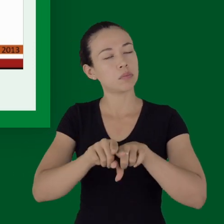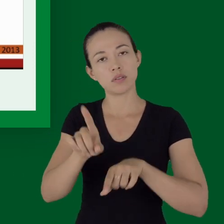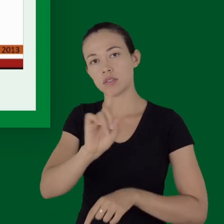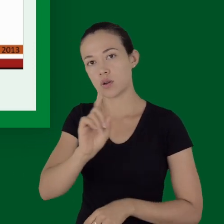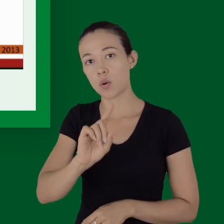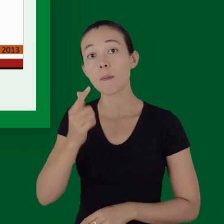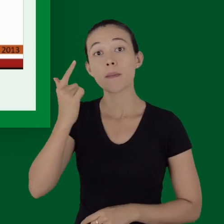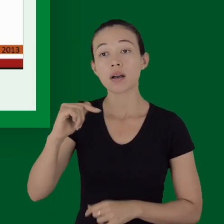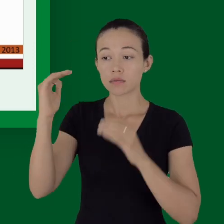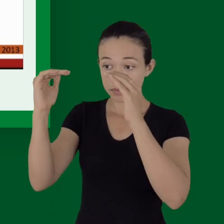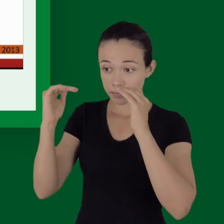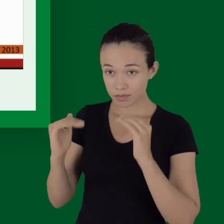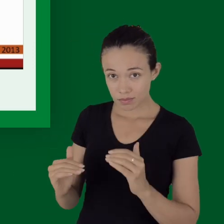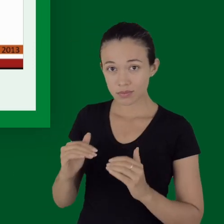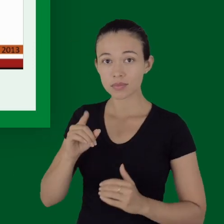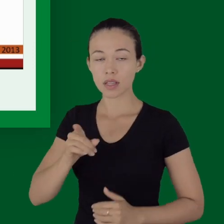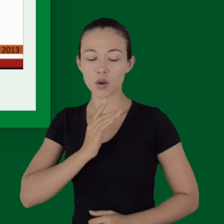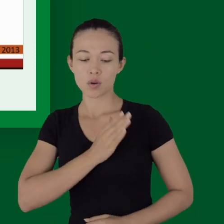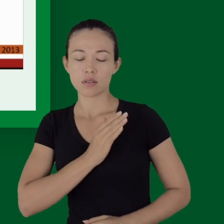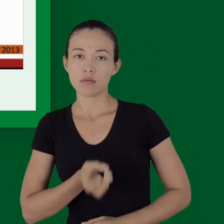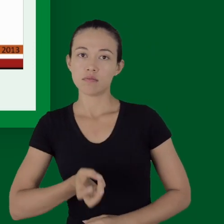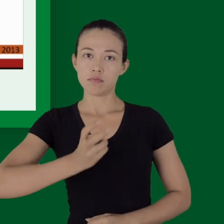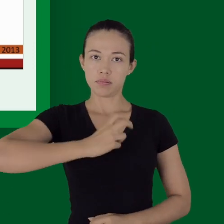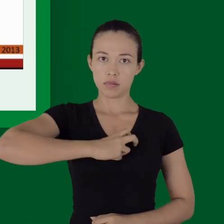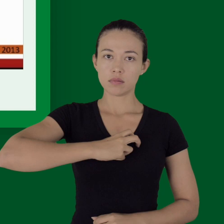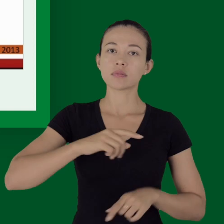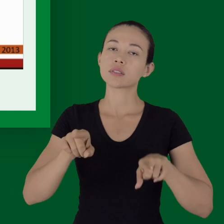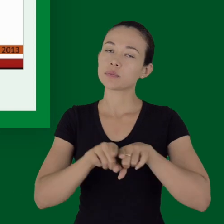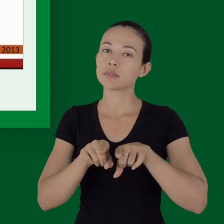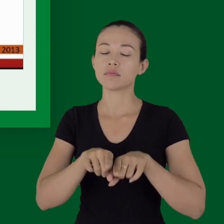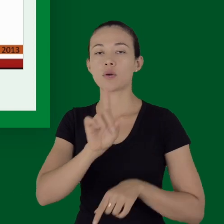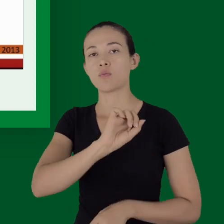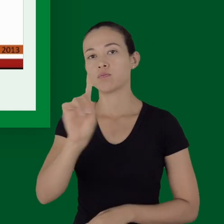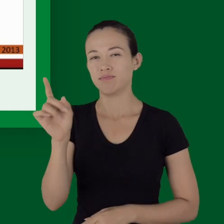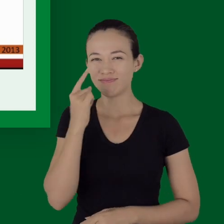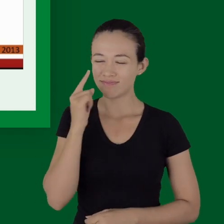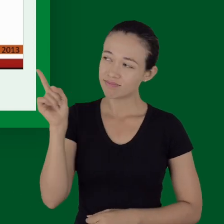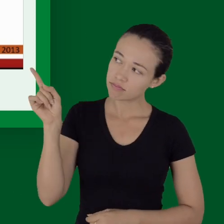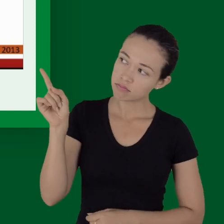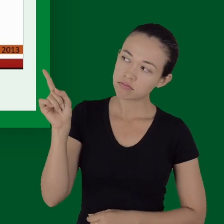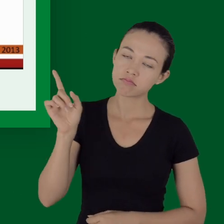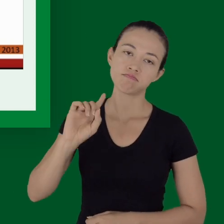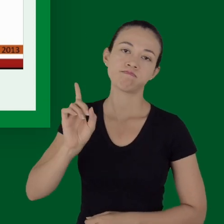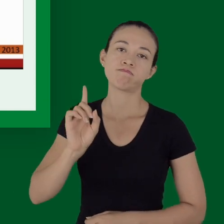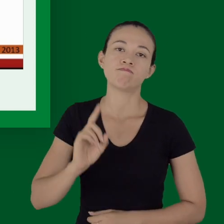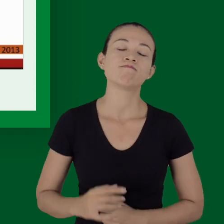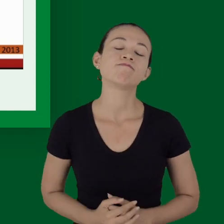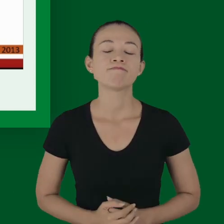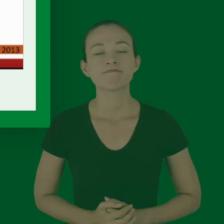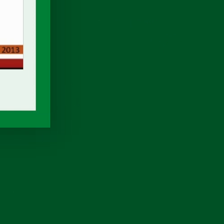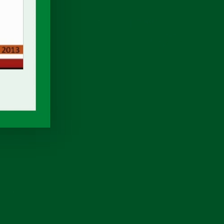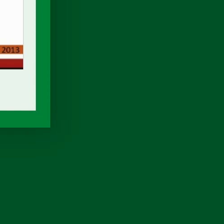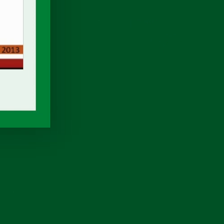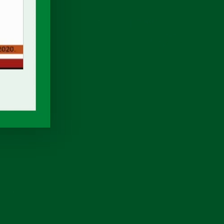marca-passo durante a RCP. Então, nenhuma dessas intervenções são recomendadas de forma rotineira.